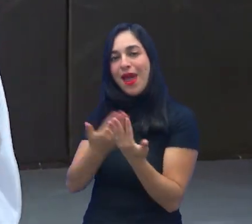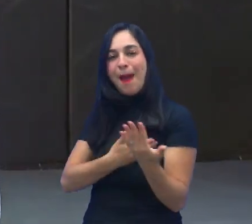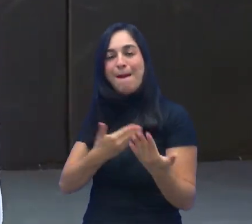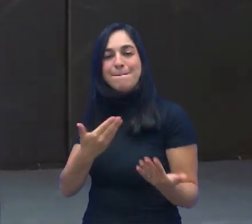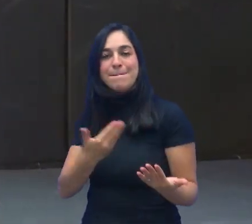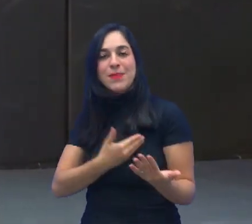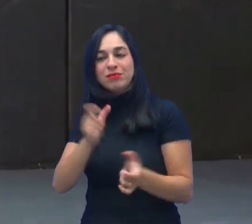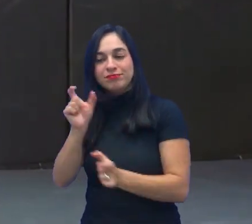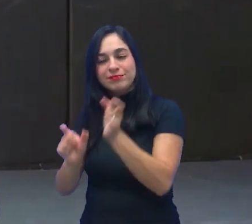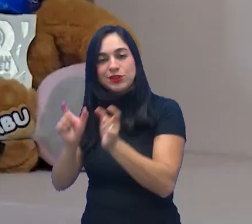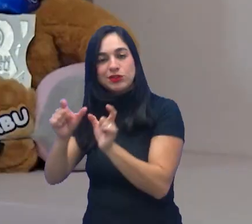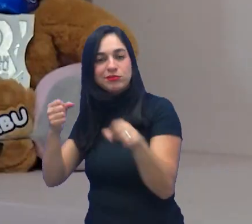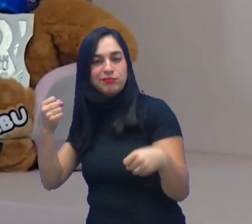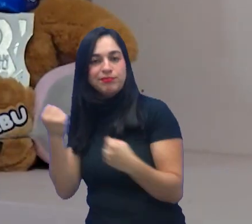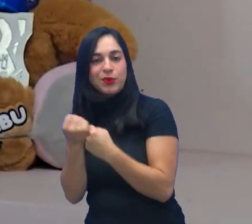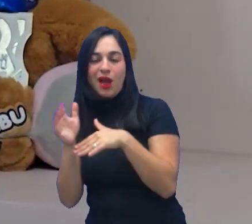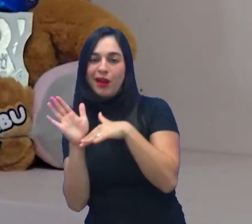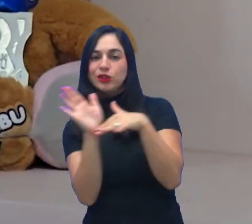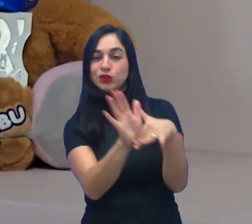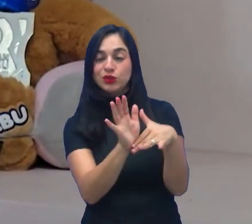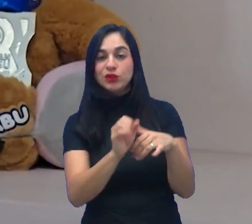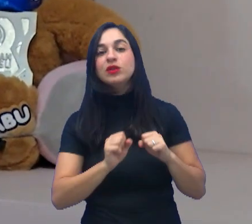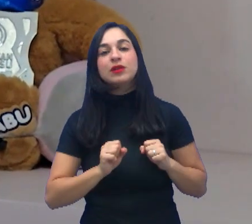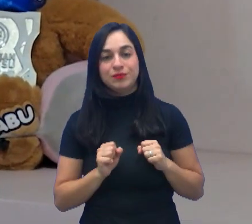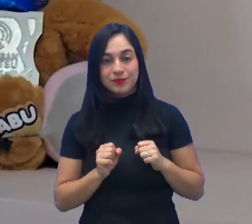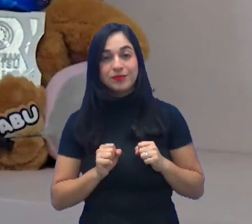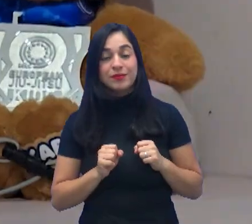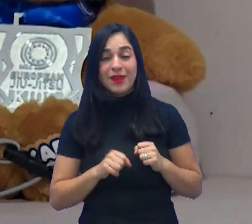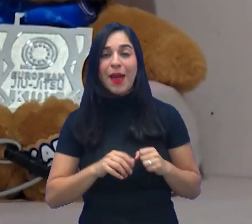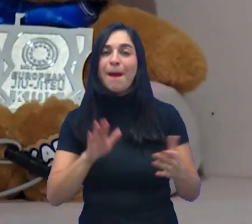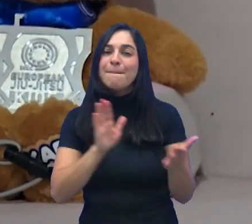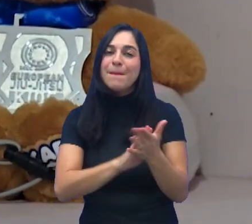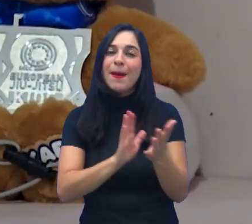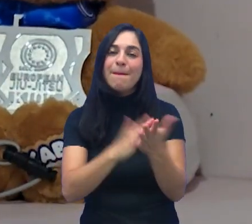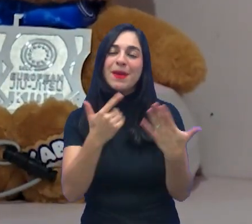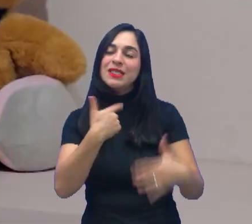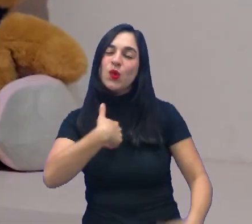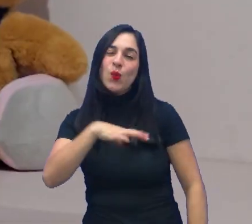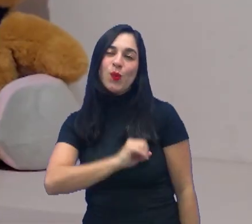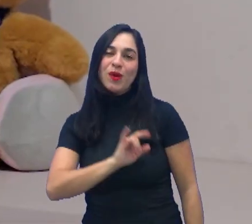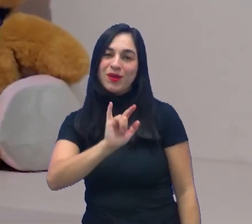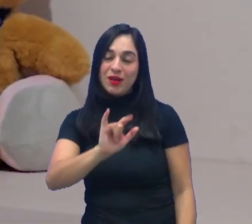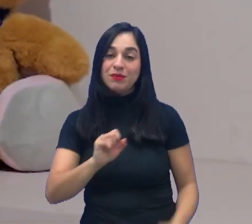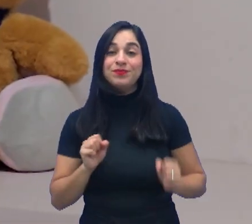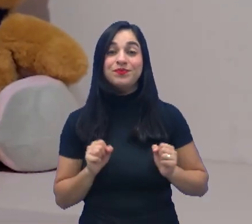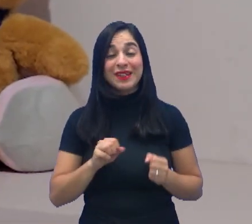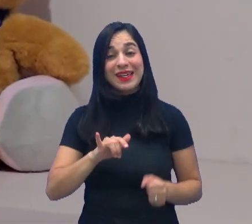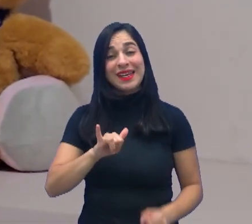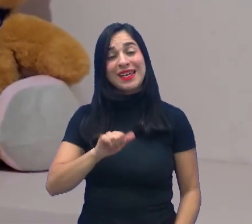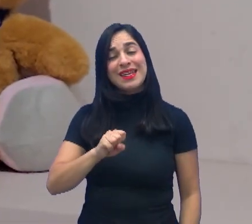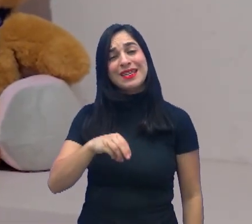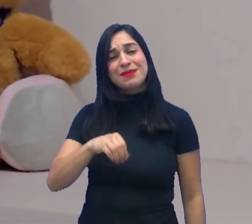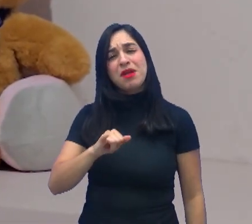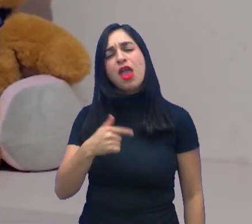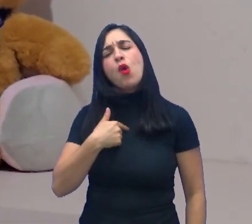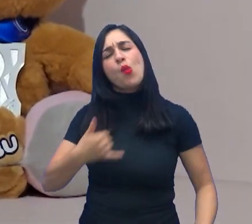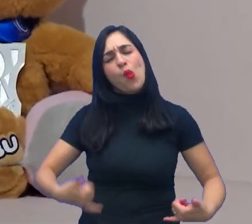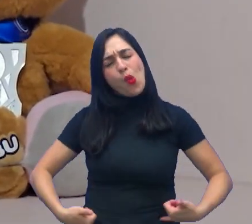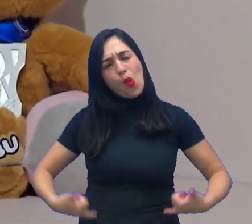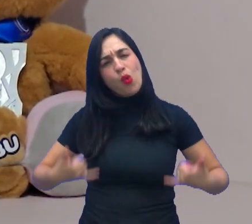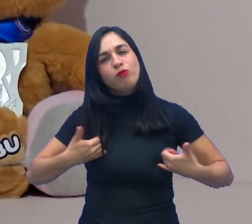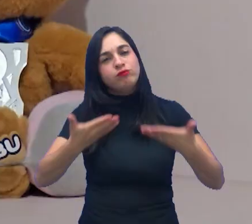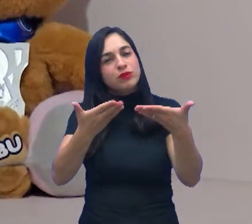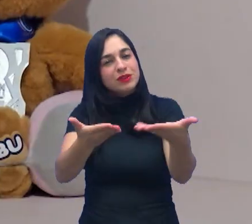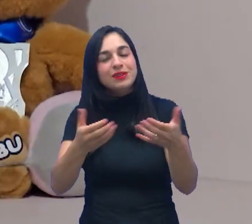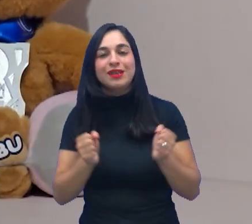que colaboraram. Parabéns, bebê, pela sua conquista. Te amo muito. Yasmin, tenho muito orgulho de você. Você é o meu sol